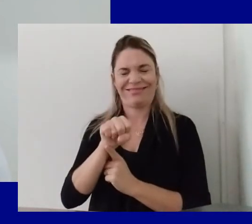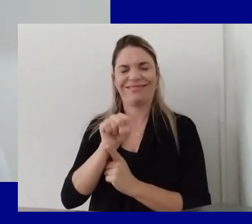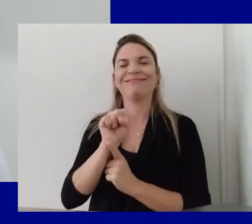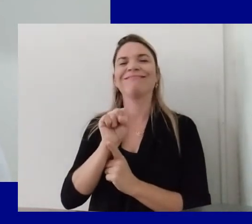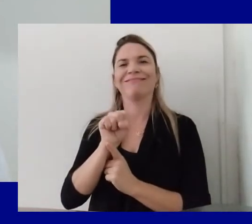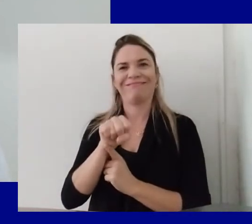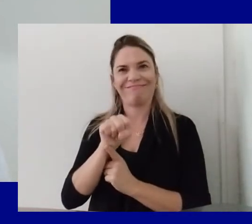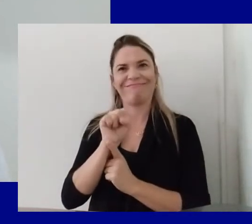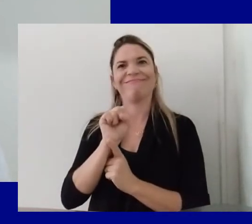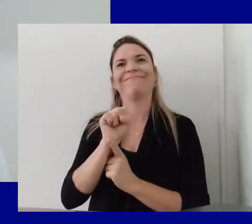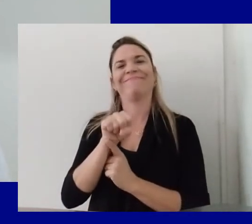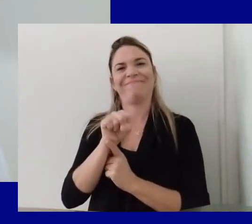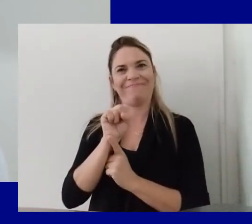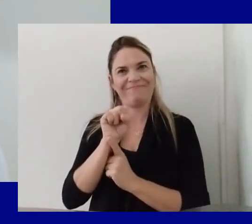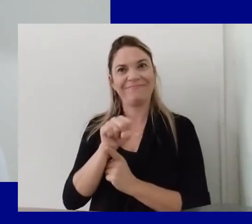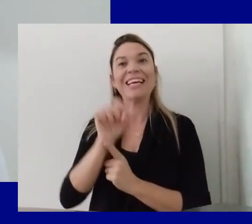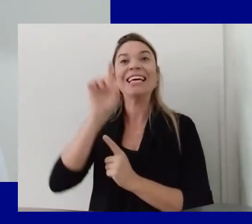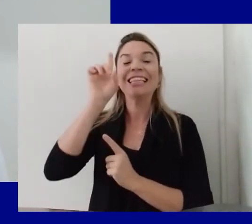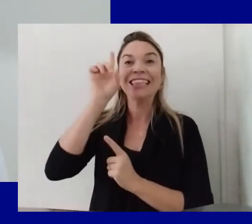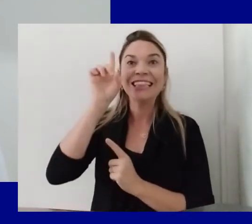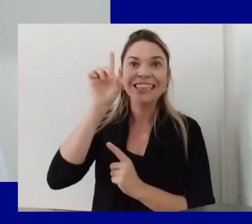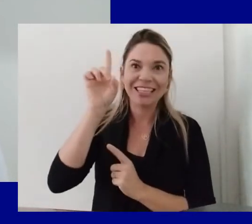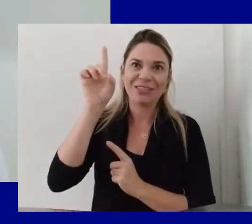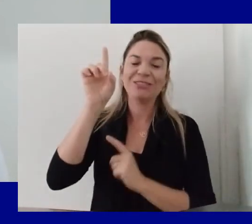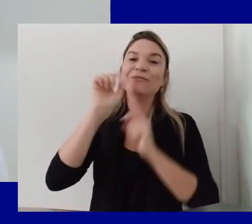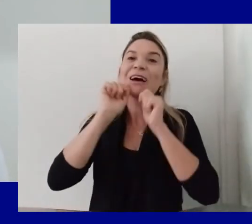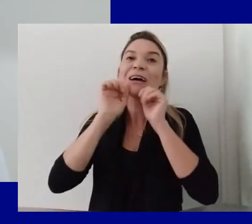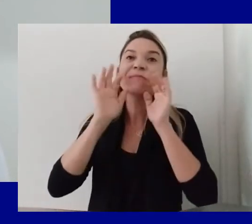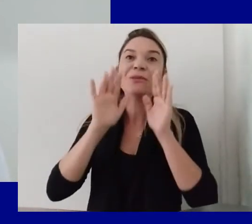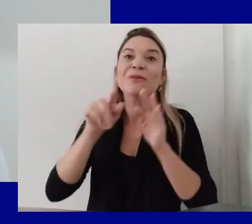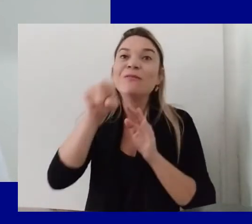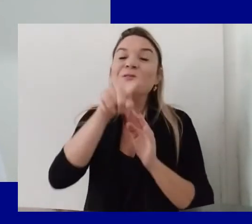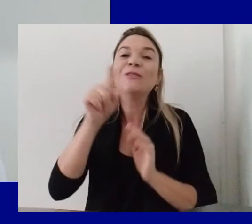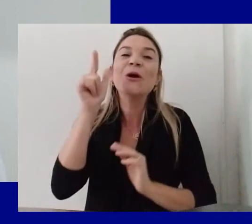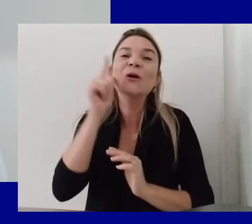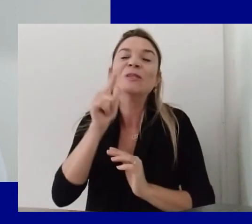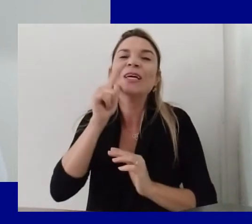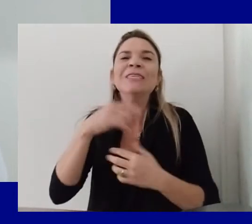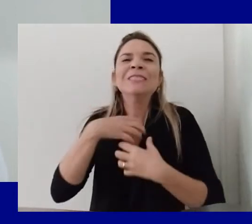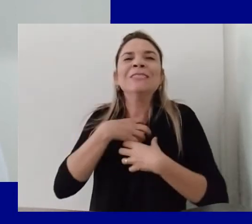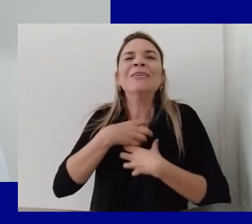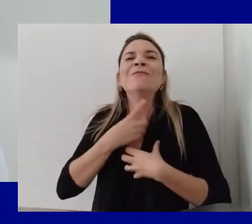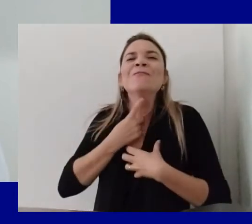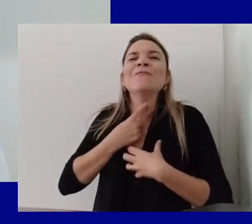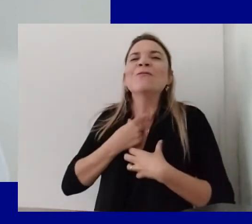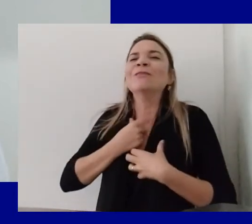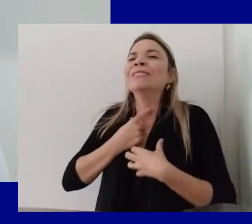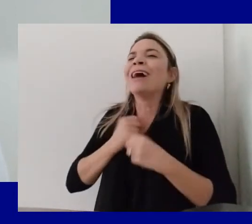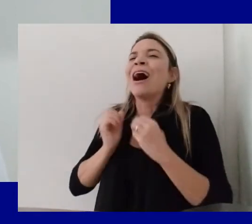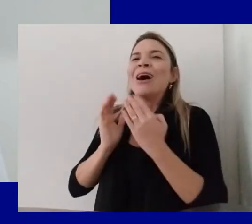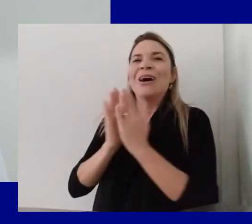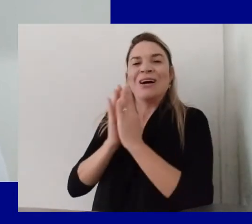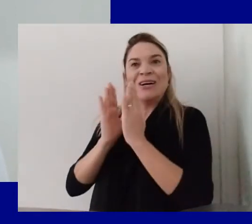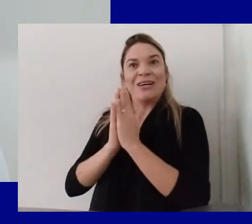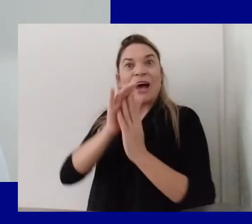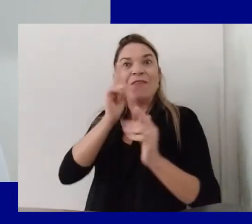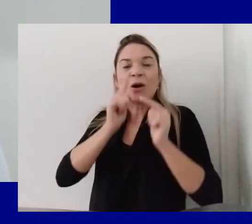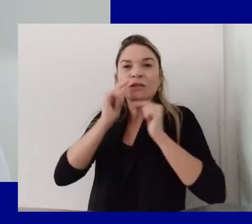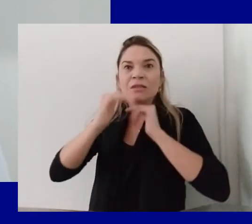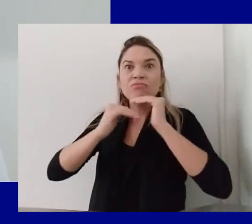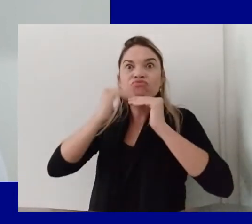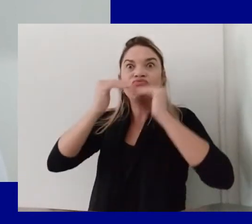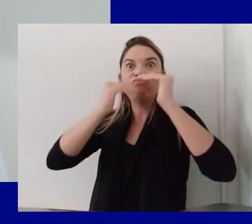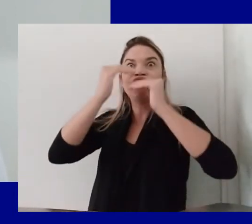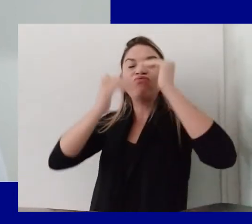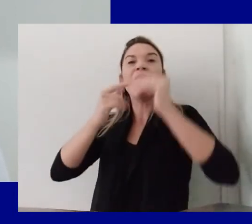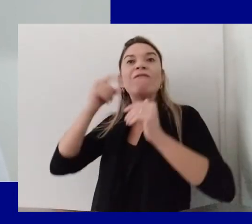assim. Ele então vai levar você a ser despertado a orar. Você vai crescer, você vai conhecer mais